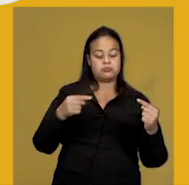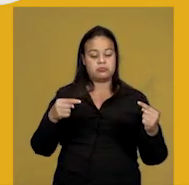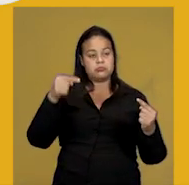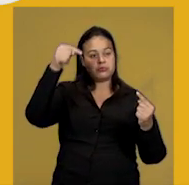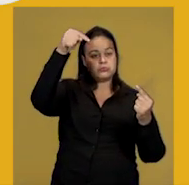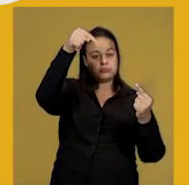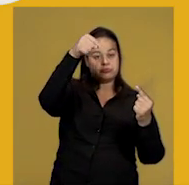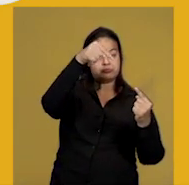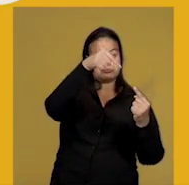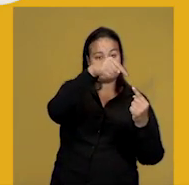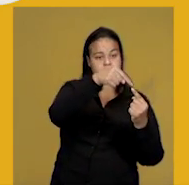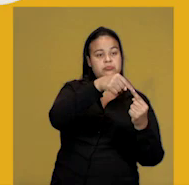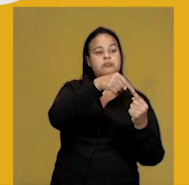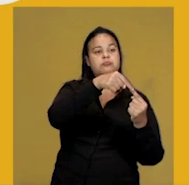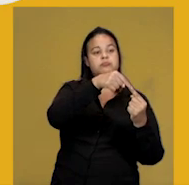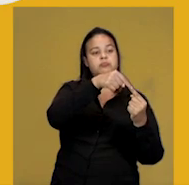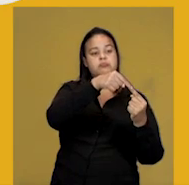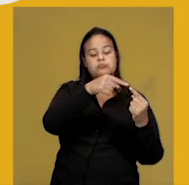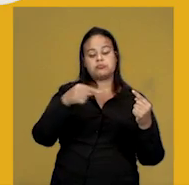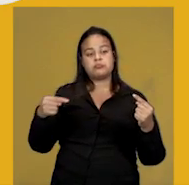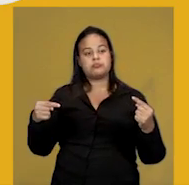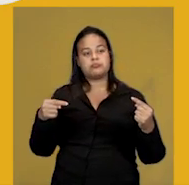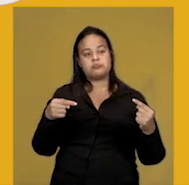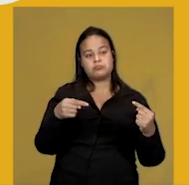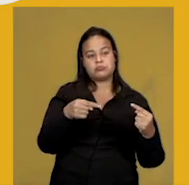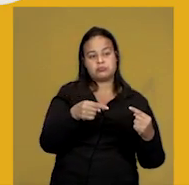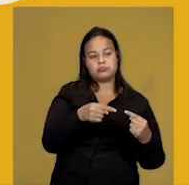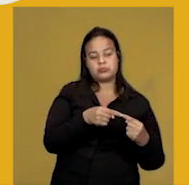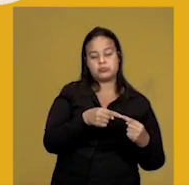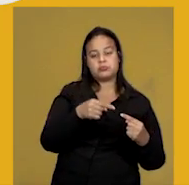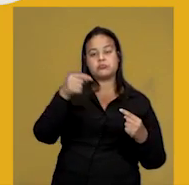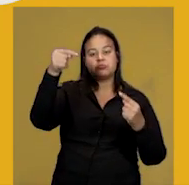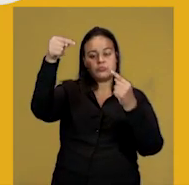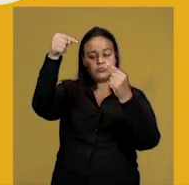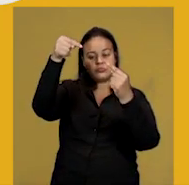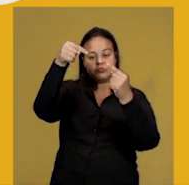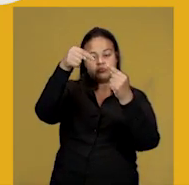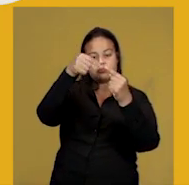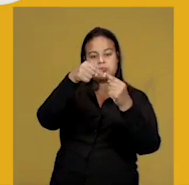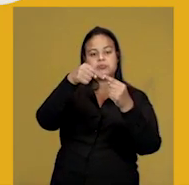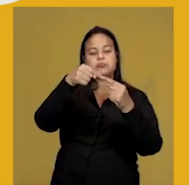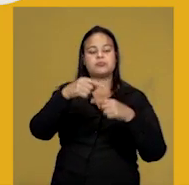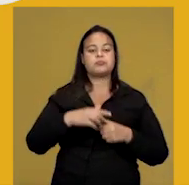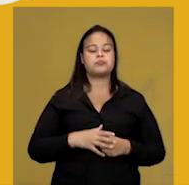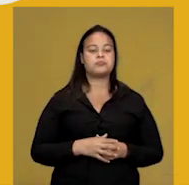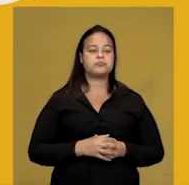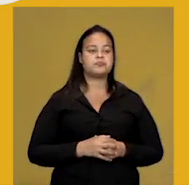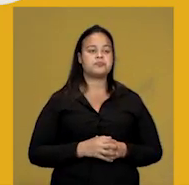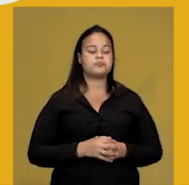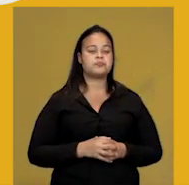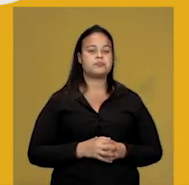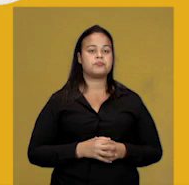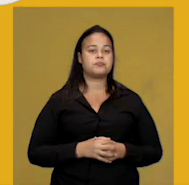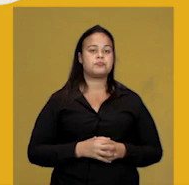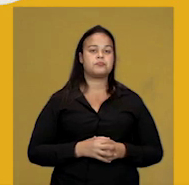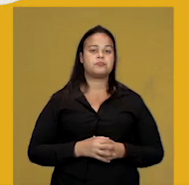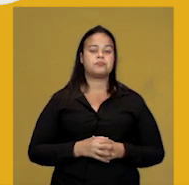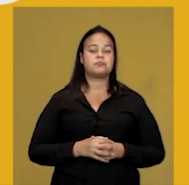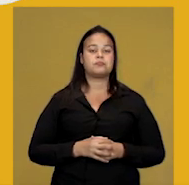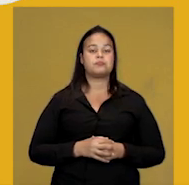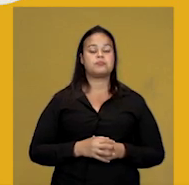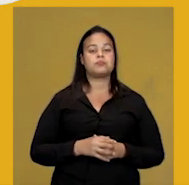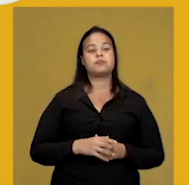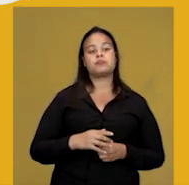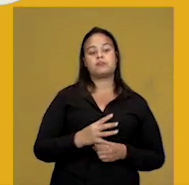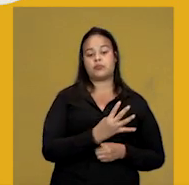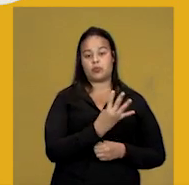sobre este e este sobre este. Então, as